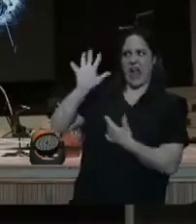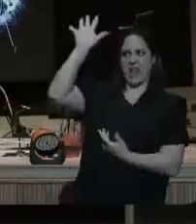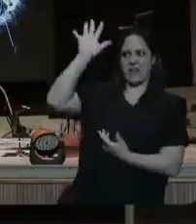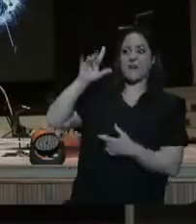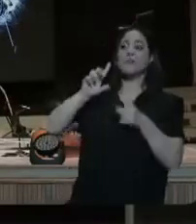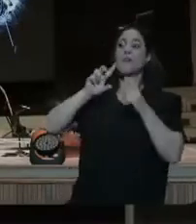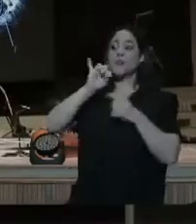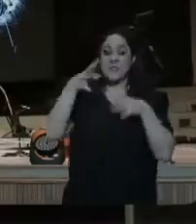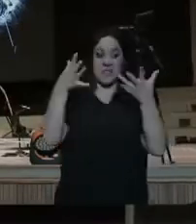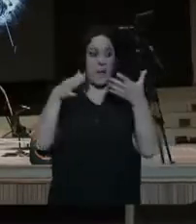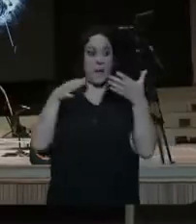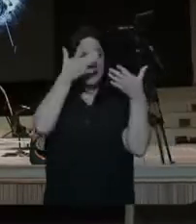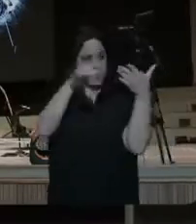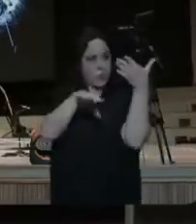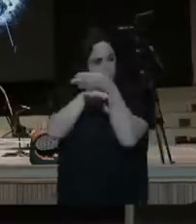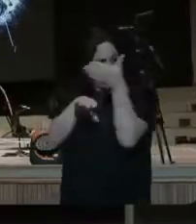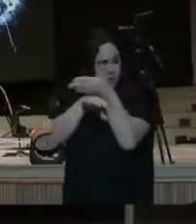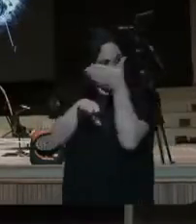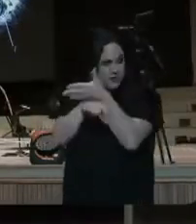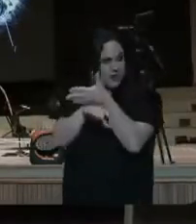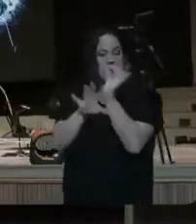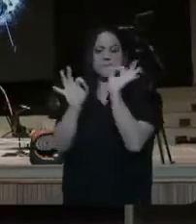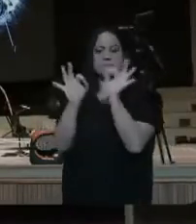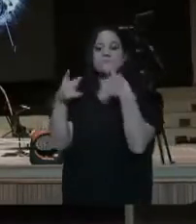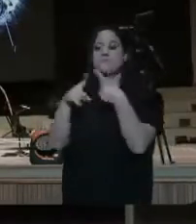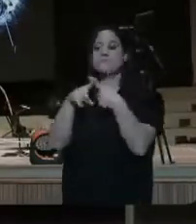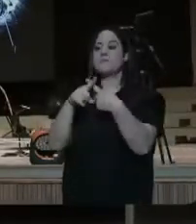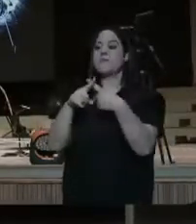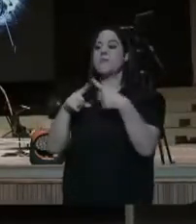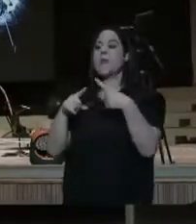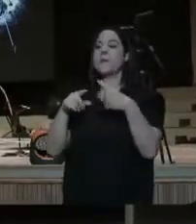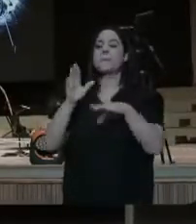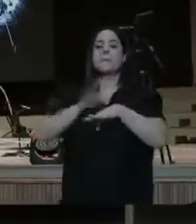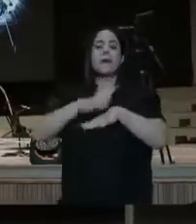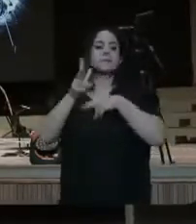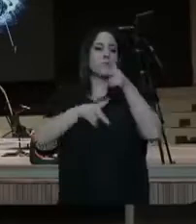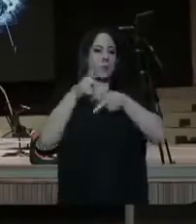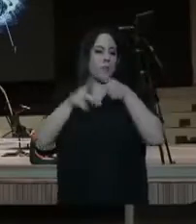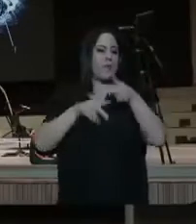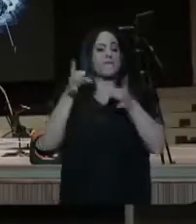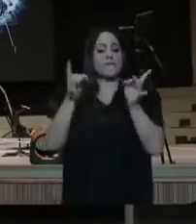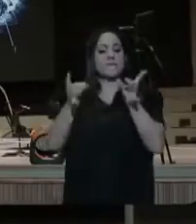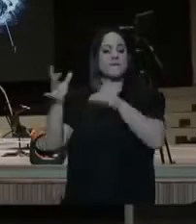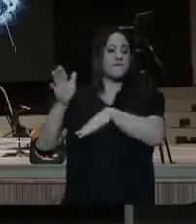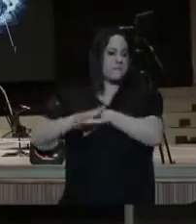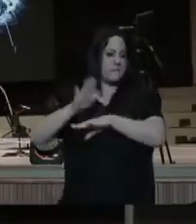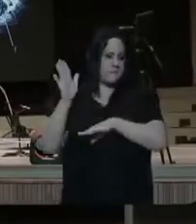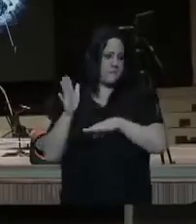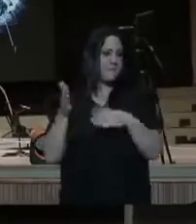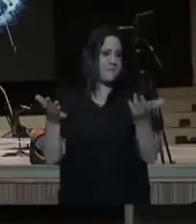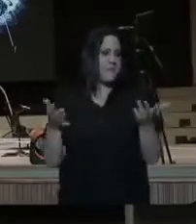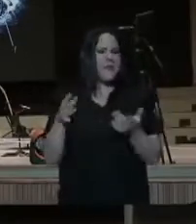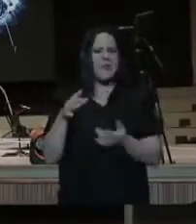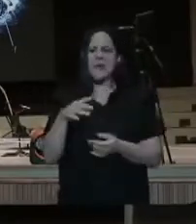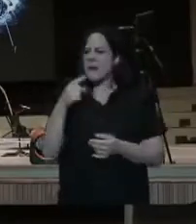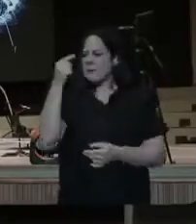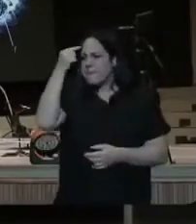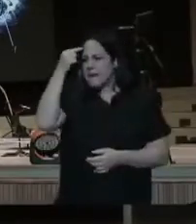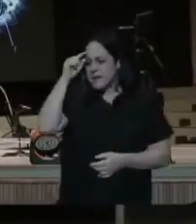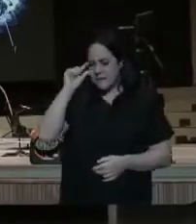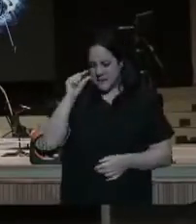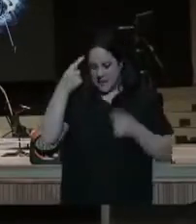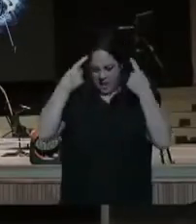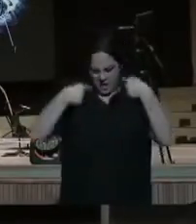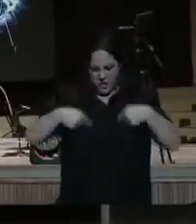melhor deixar assim um ar condicionado porque o comércio fica mais popular e vende mais só tem